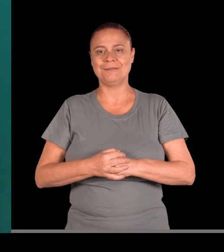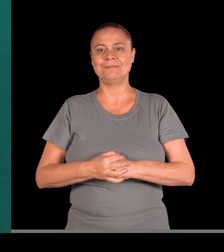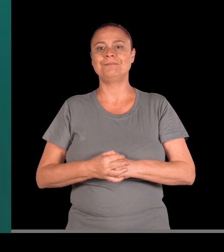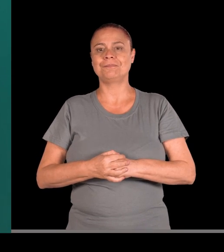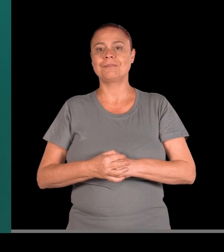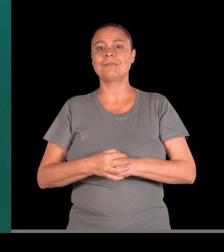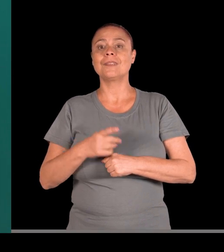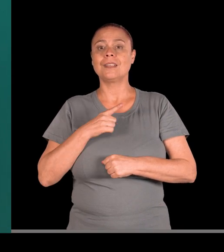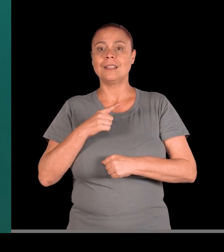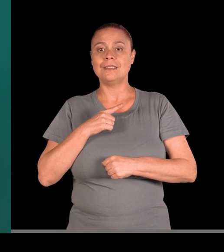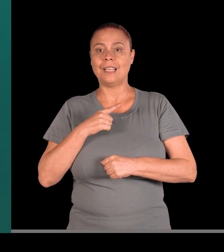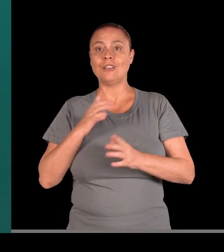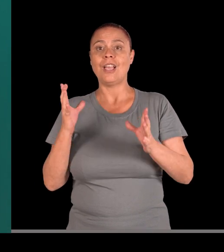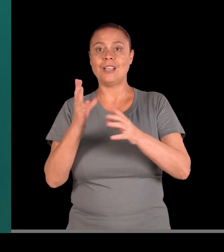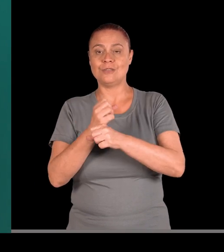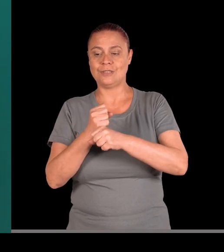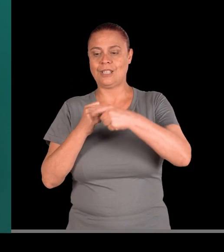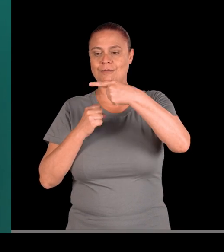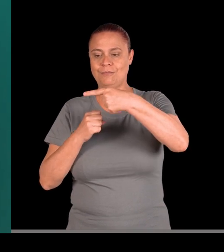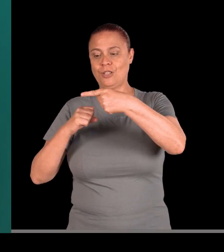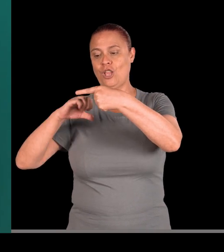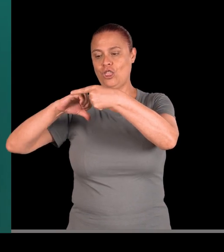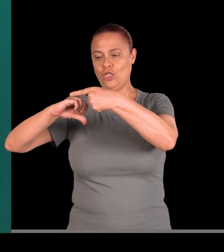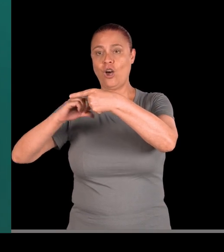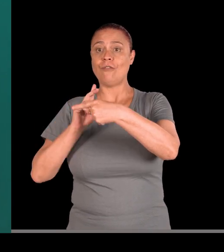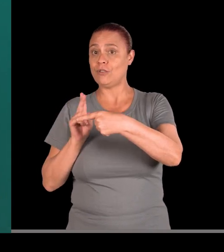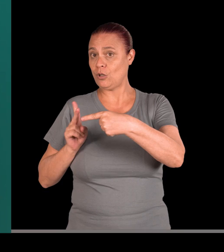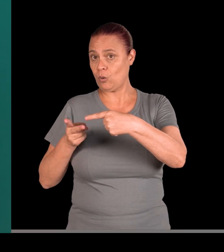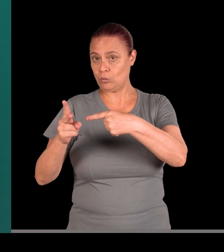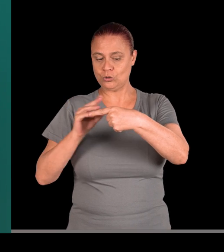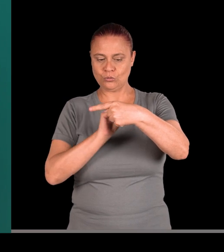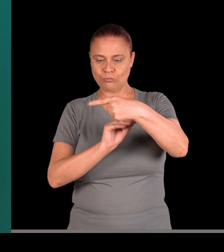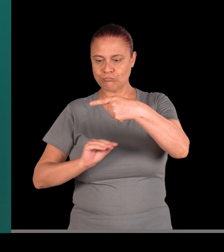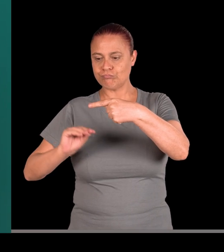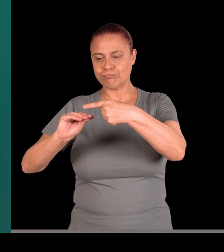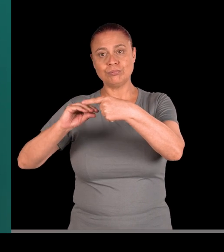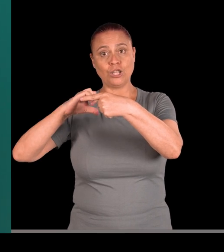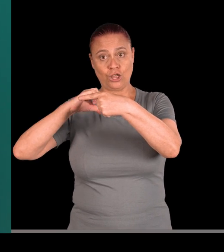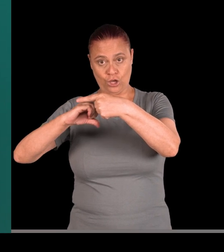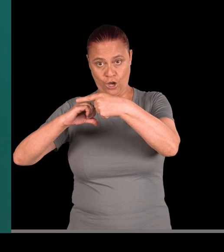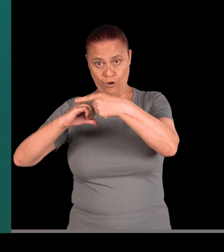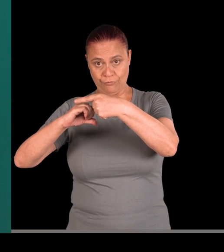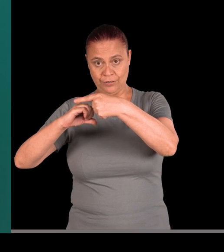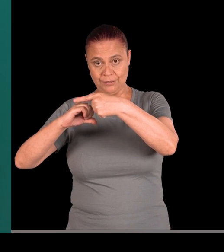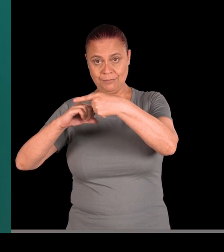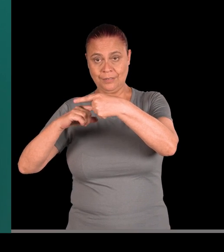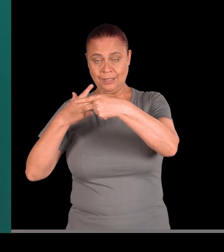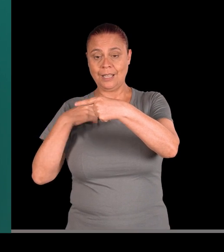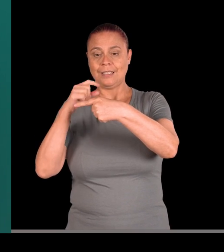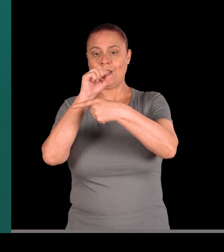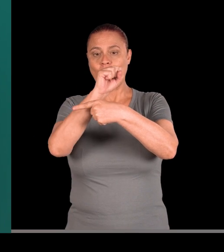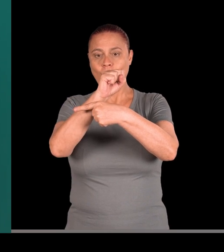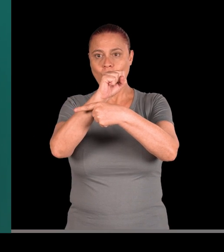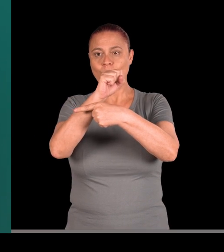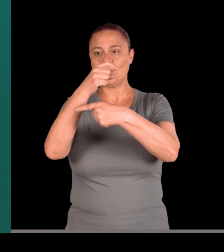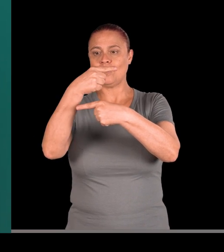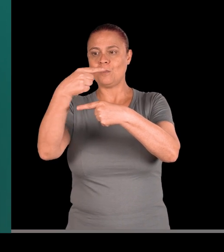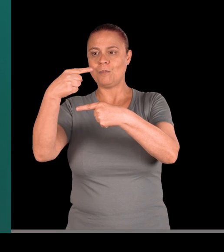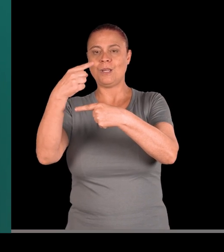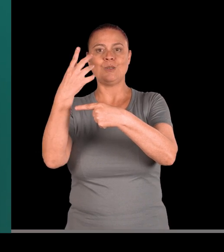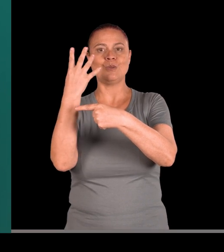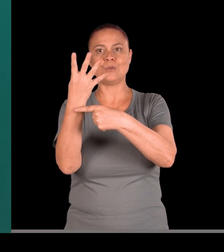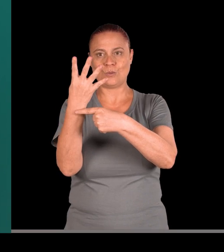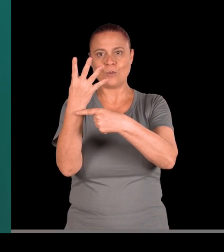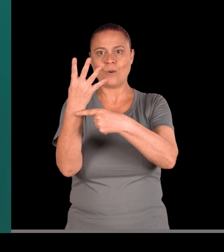aqui na adição. Nós vamos permanecer o denominador, que é 9, e nós vamos subtrair